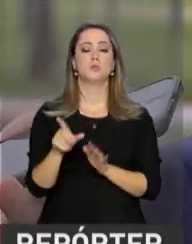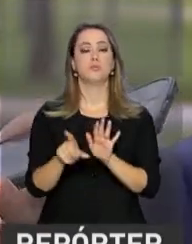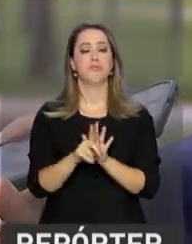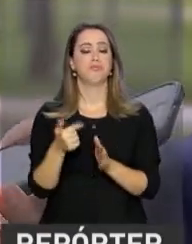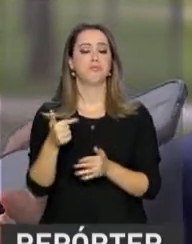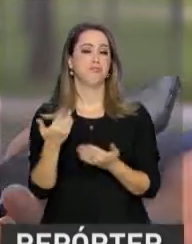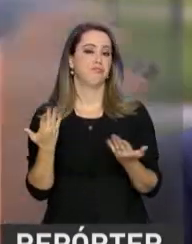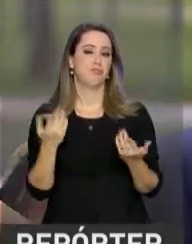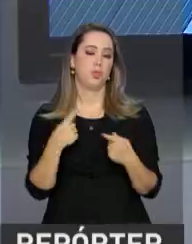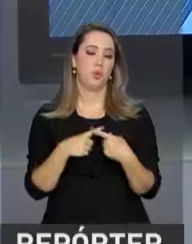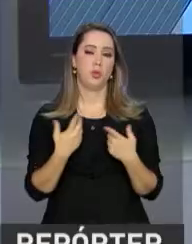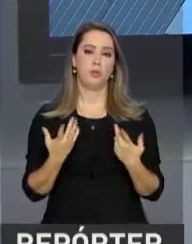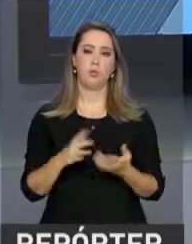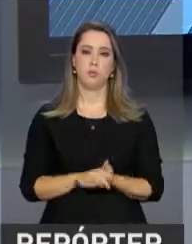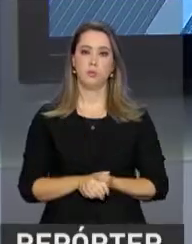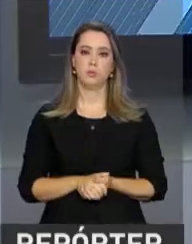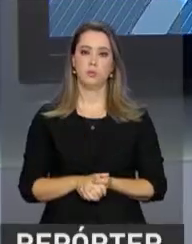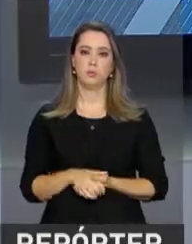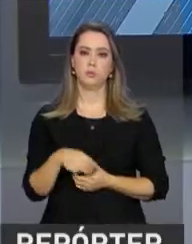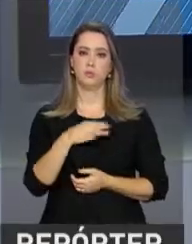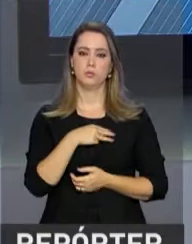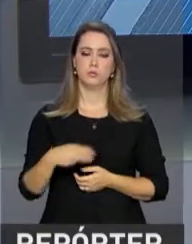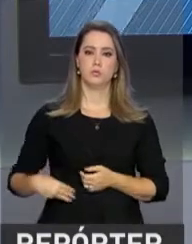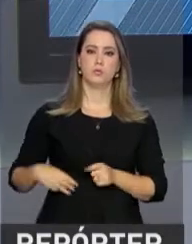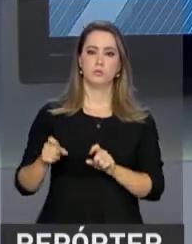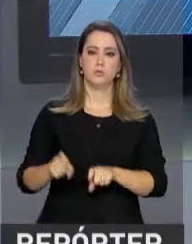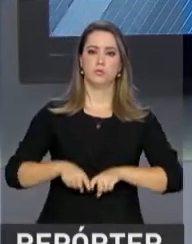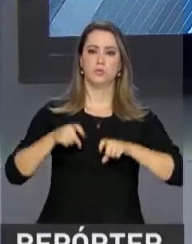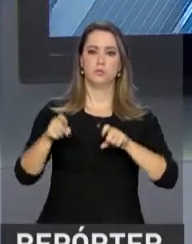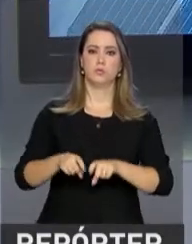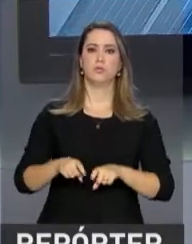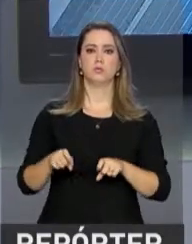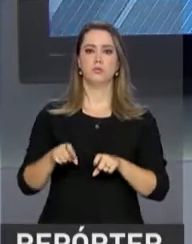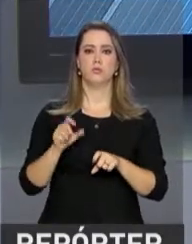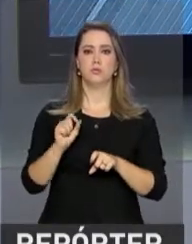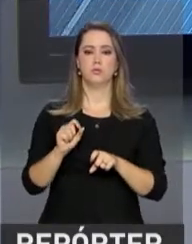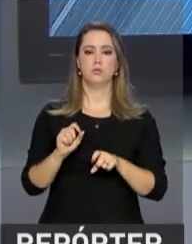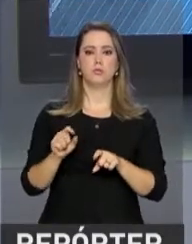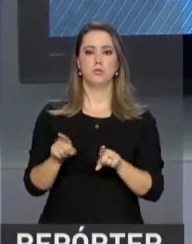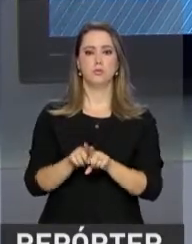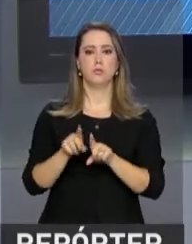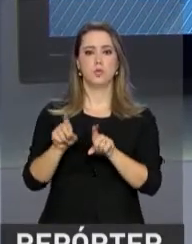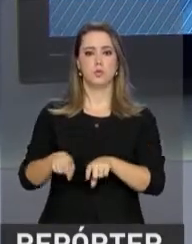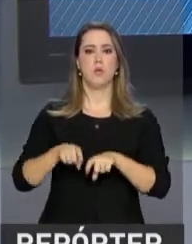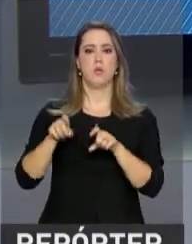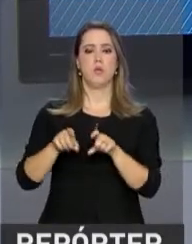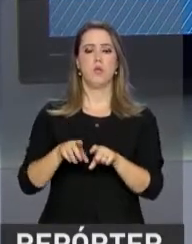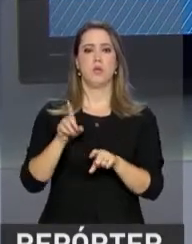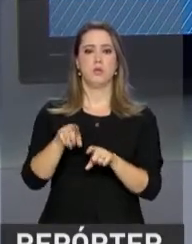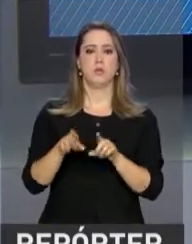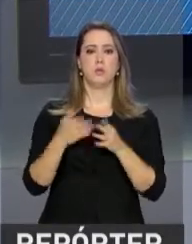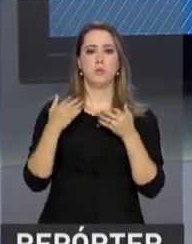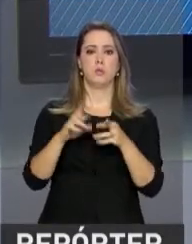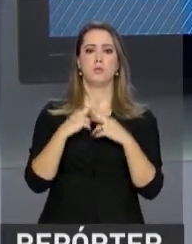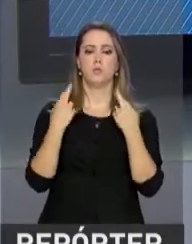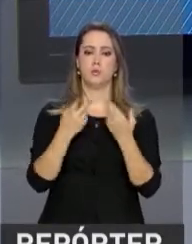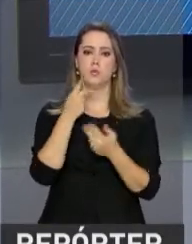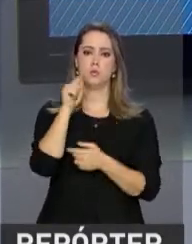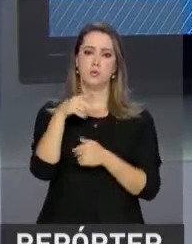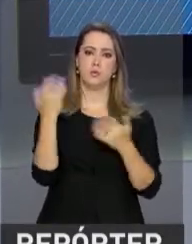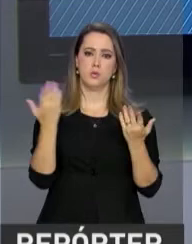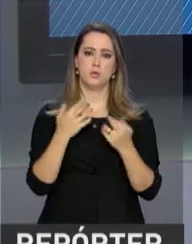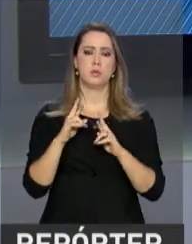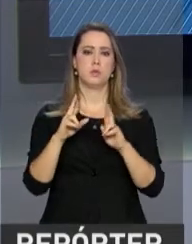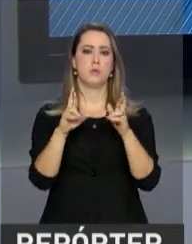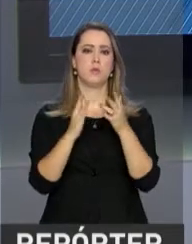senão não faz sentido o ministro da agricultura blaya um bairro maggi que também participou da reunião afirmou que o mercado